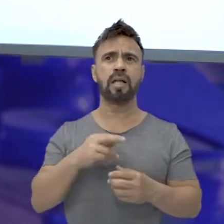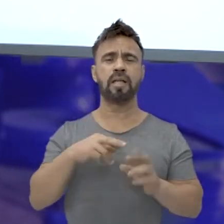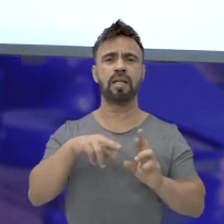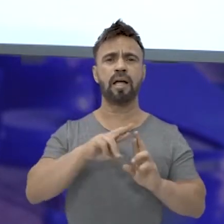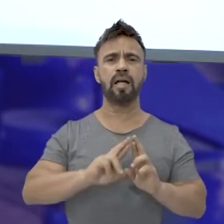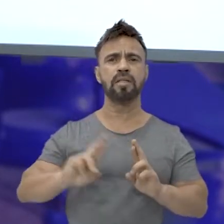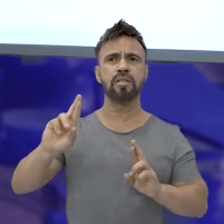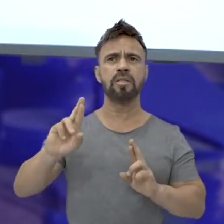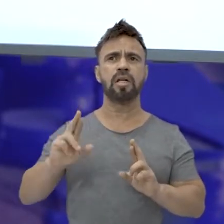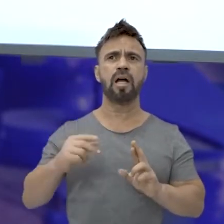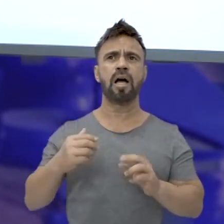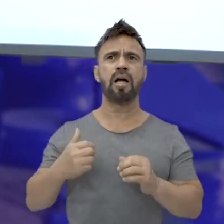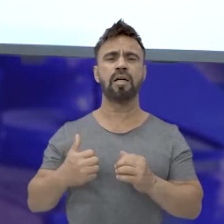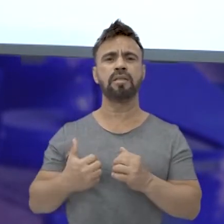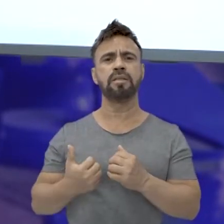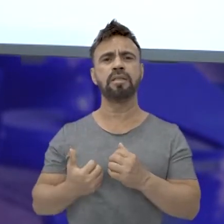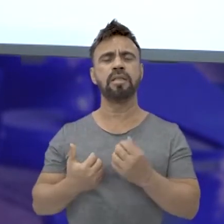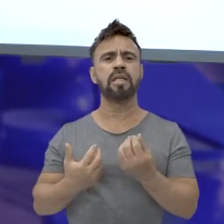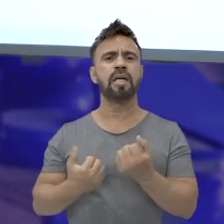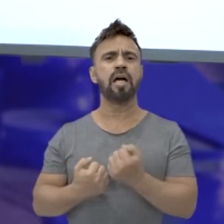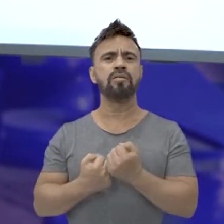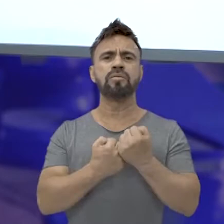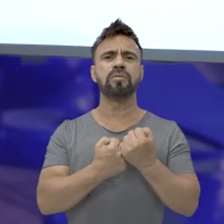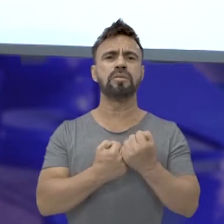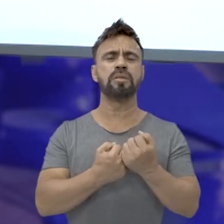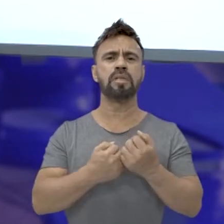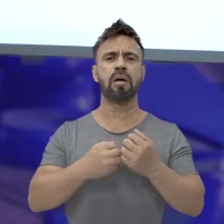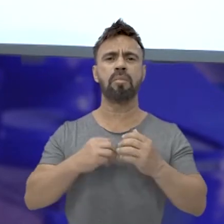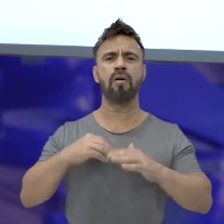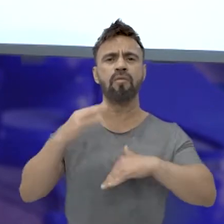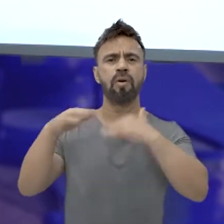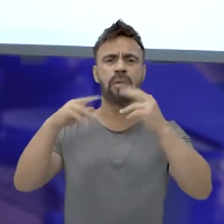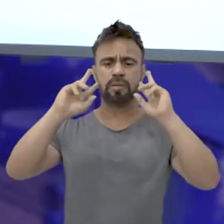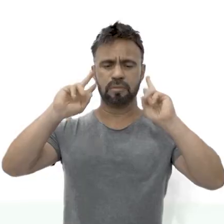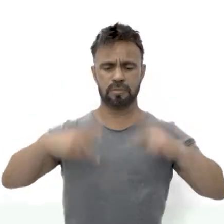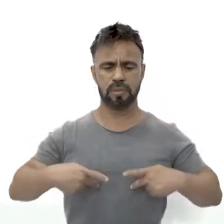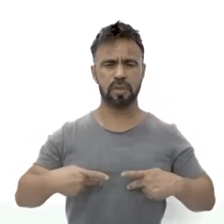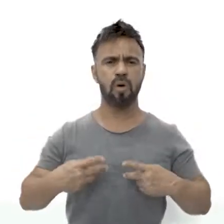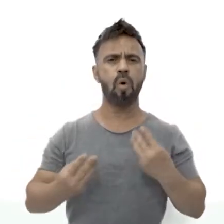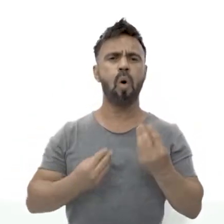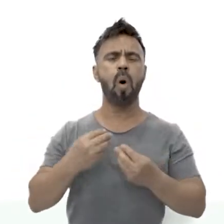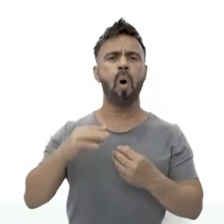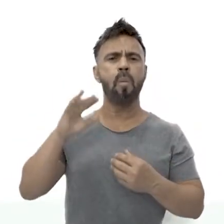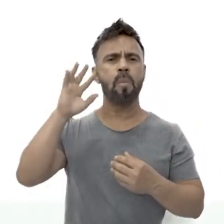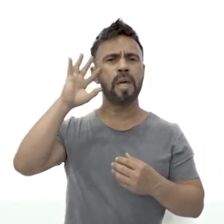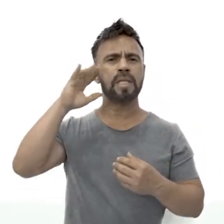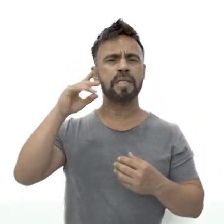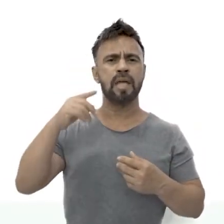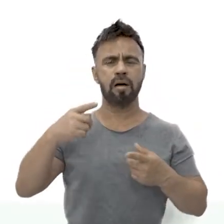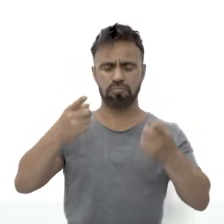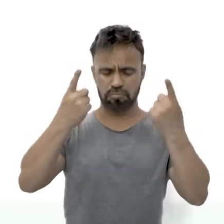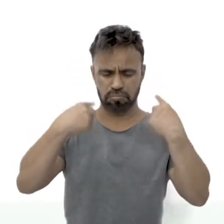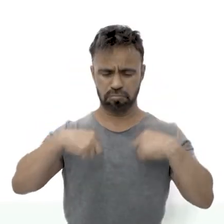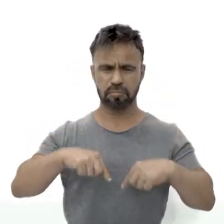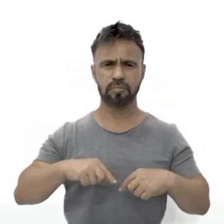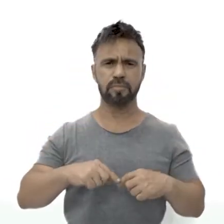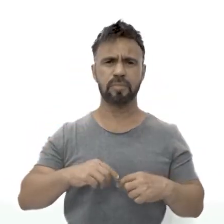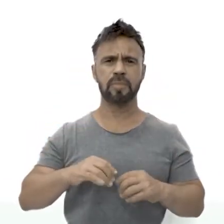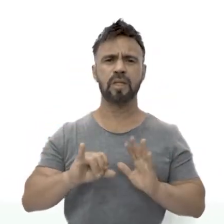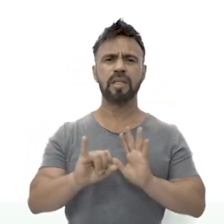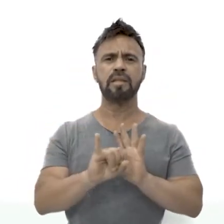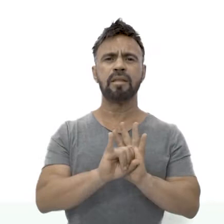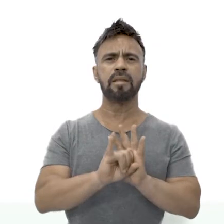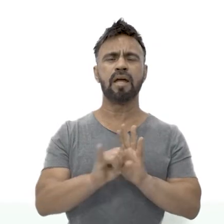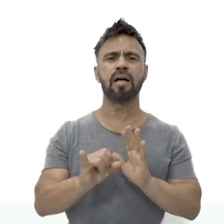religiosidade, contribui para a formação do ser humano? Como pensar a si mesmo, a sua